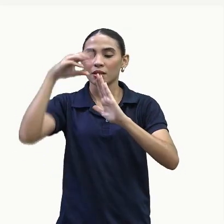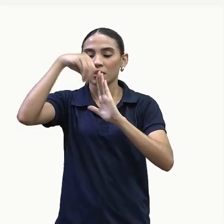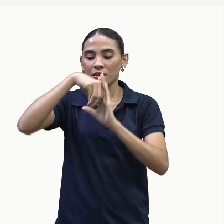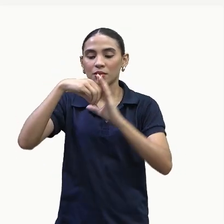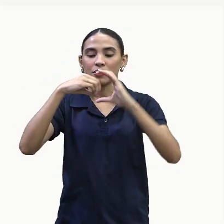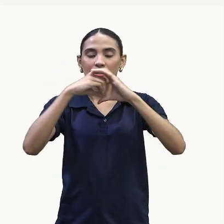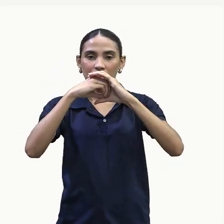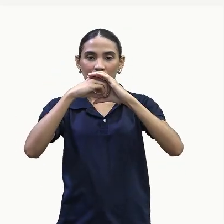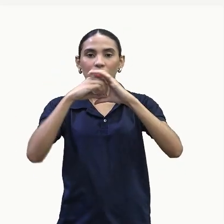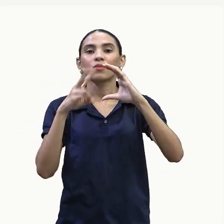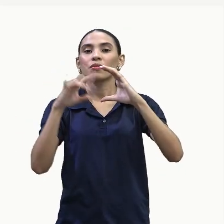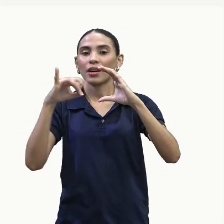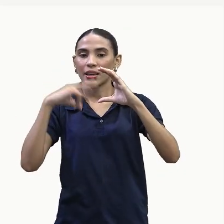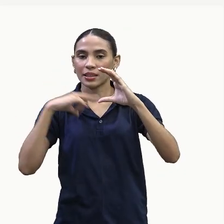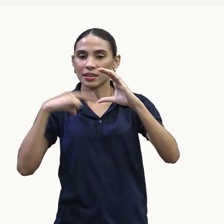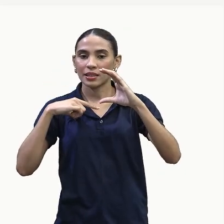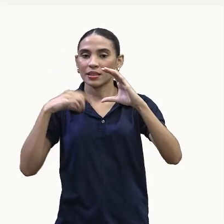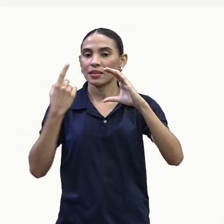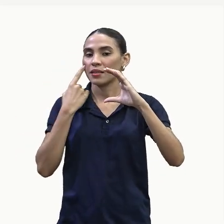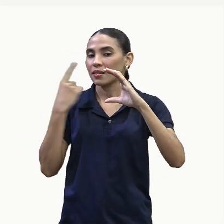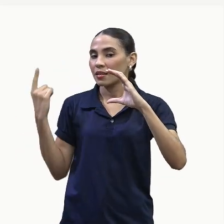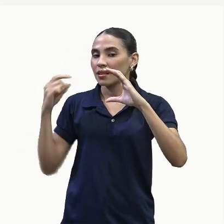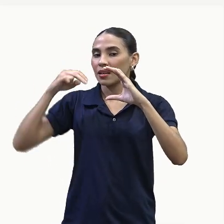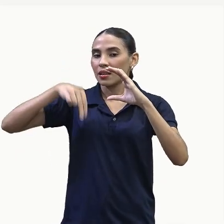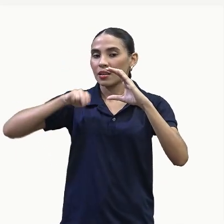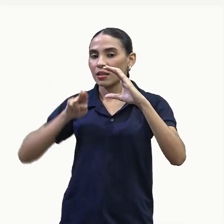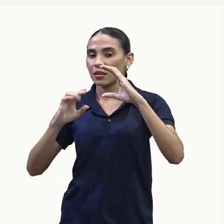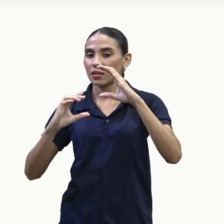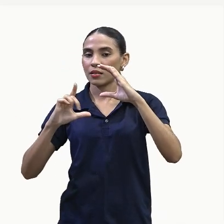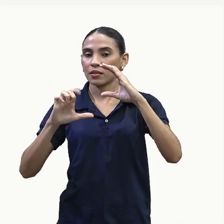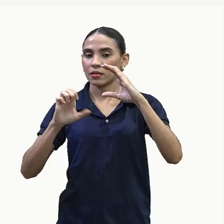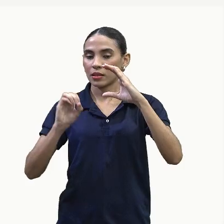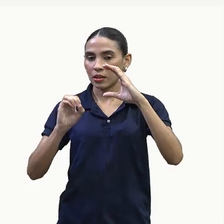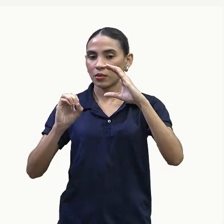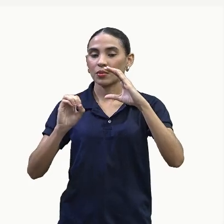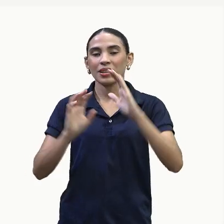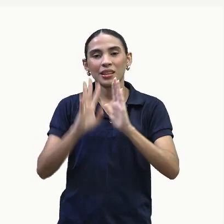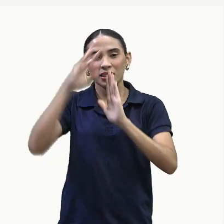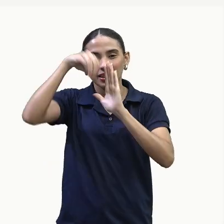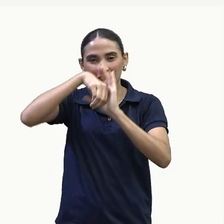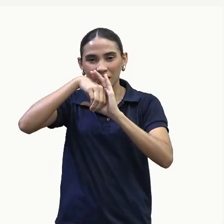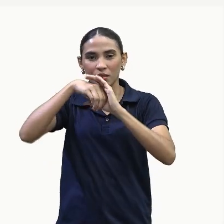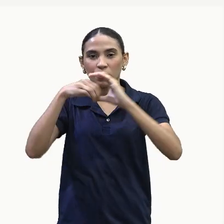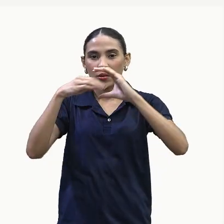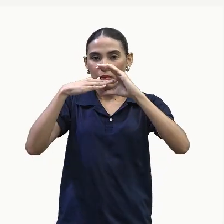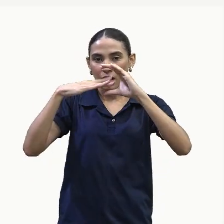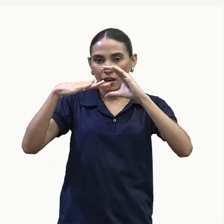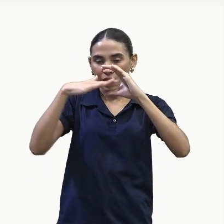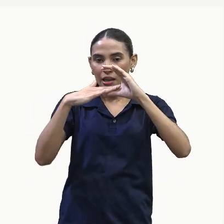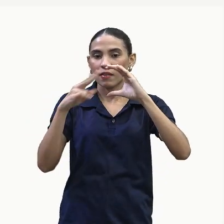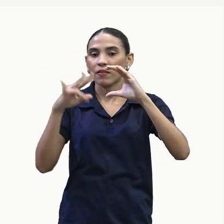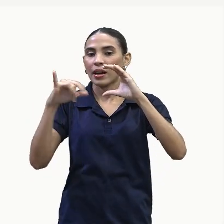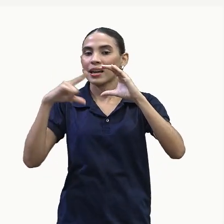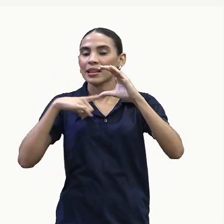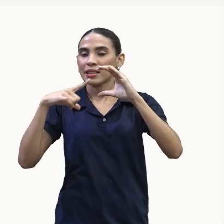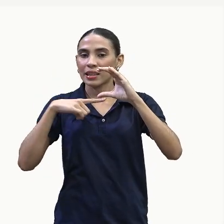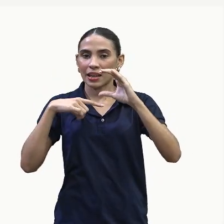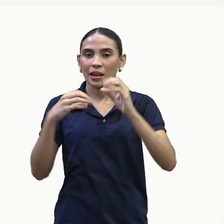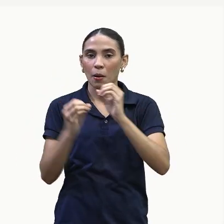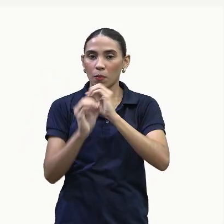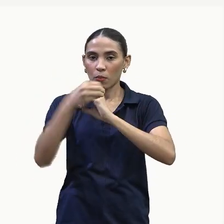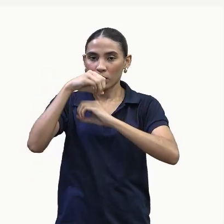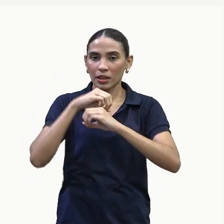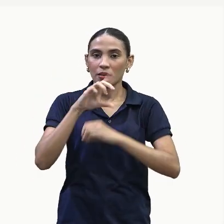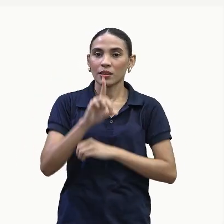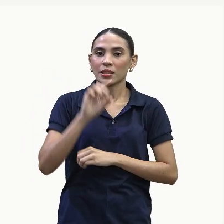nós vamos ter o núcleo. No núcleo, né, no interior do núcleo vai estar essa molécula de